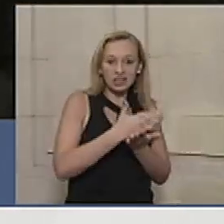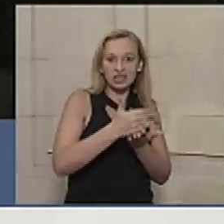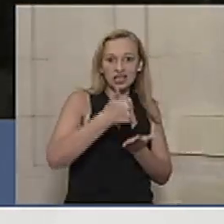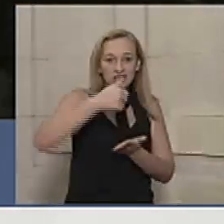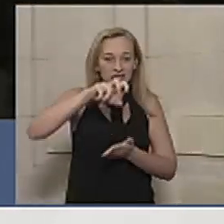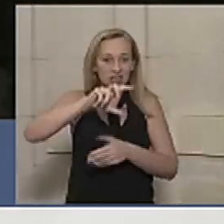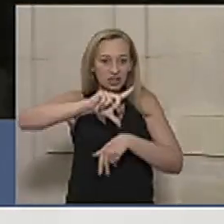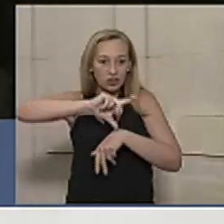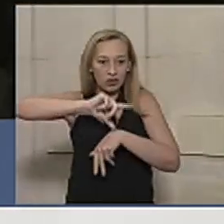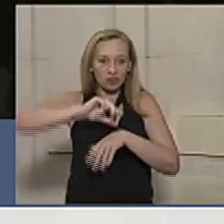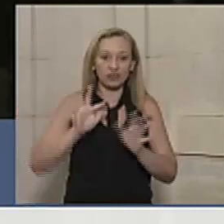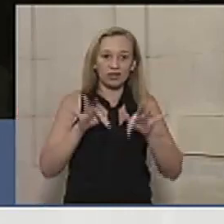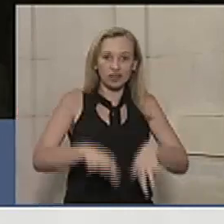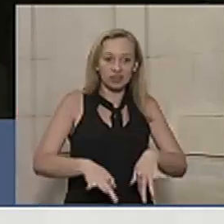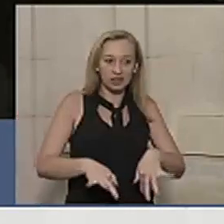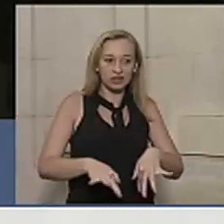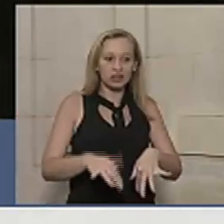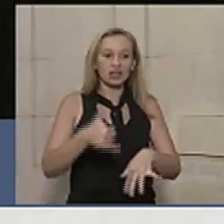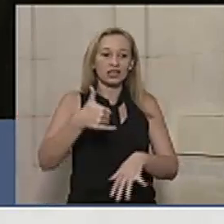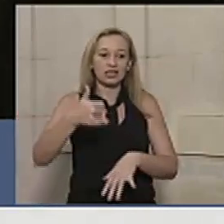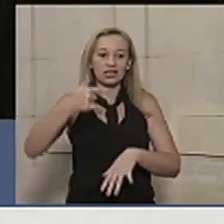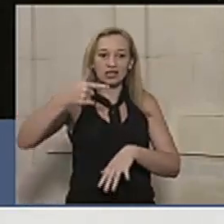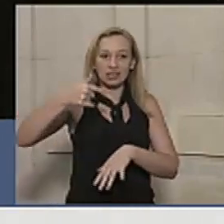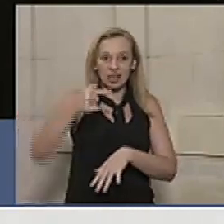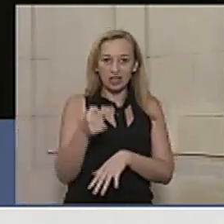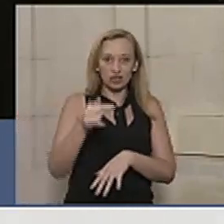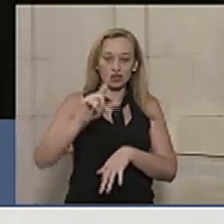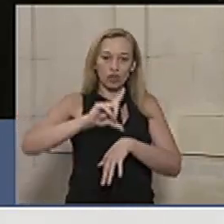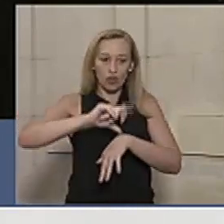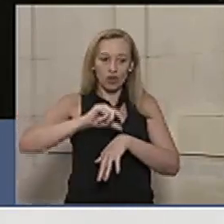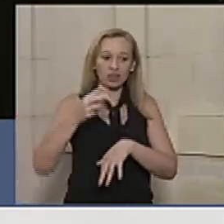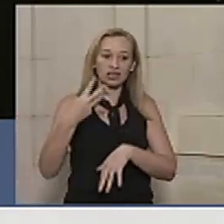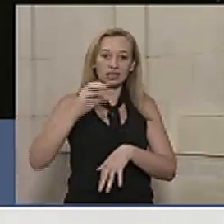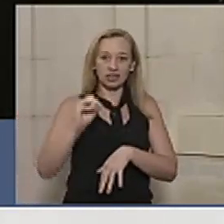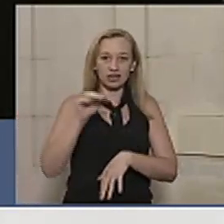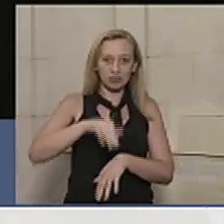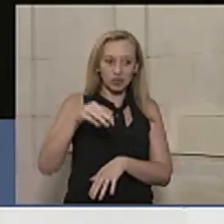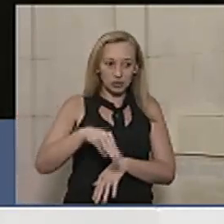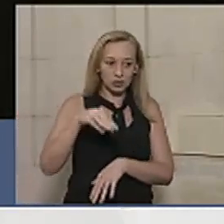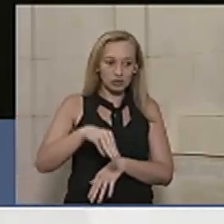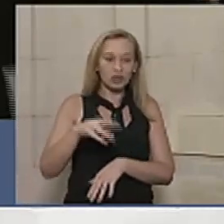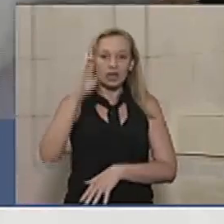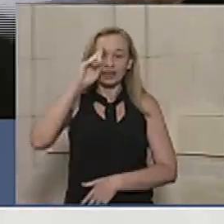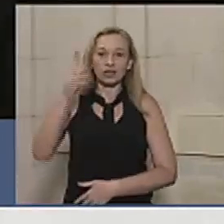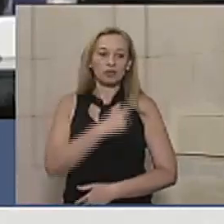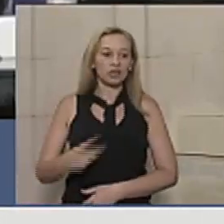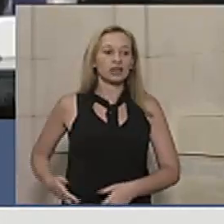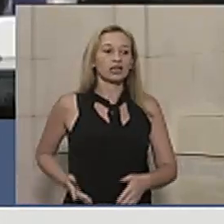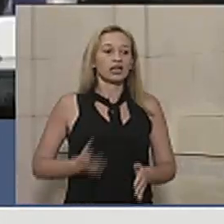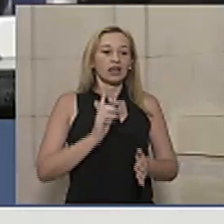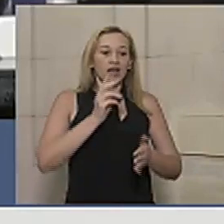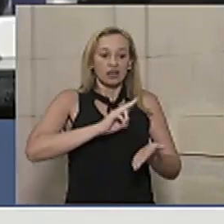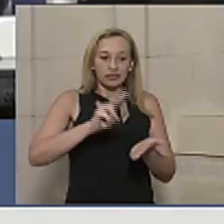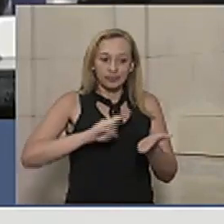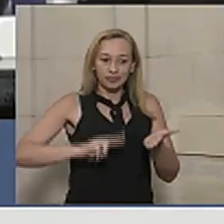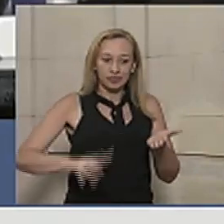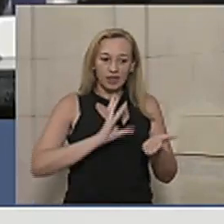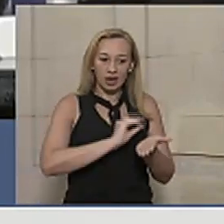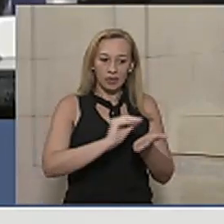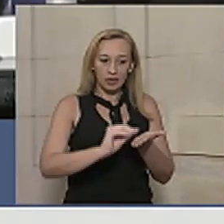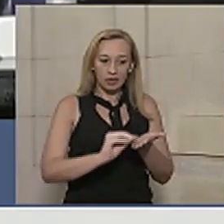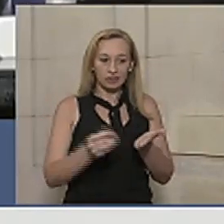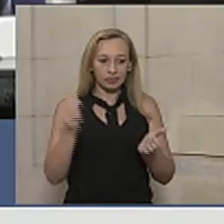iniciada às 15 horas, encerrou-se às 17 horas e 30 minutos. Senhor presidente... Lida e aprovada a ata, passa-se a ordem do